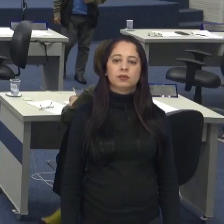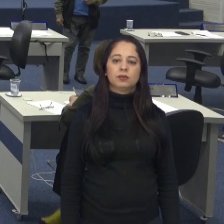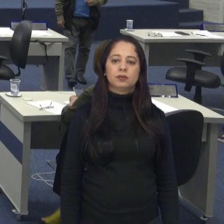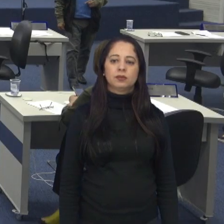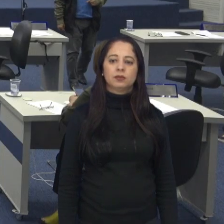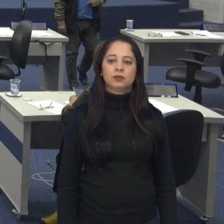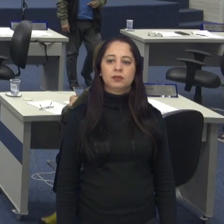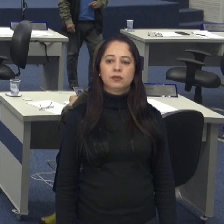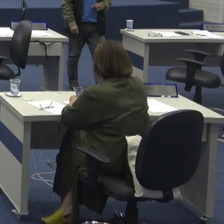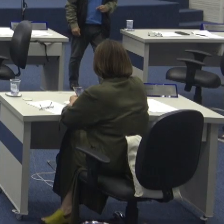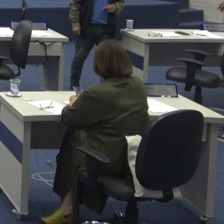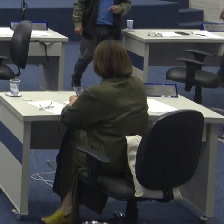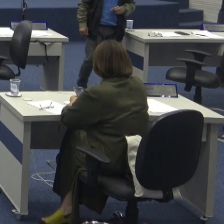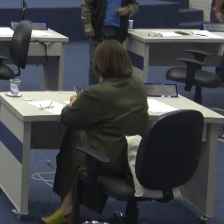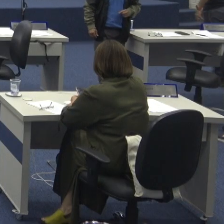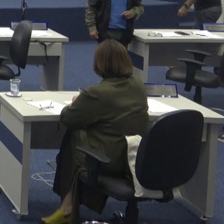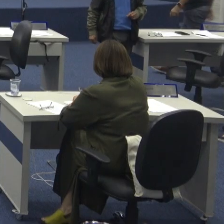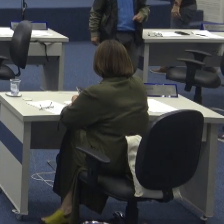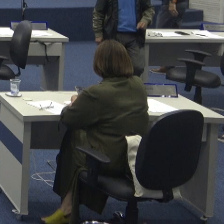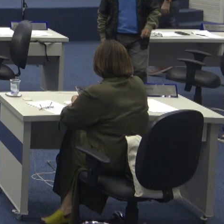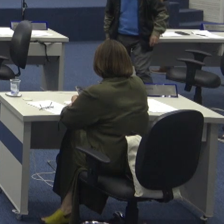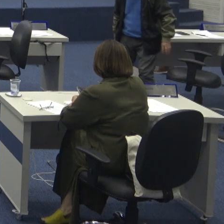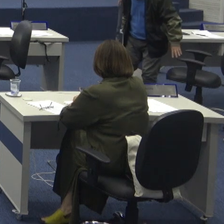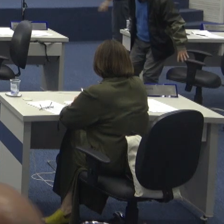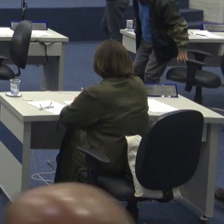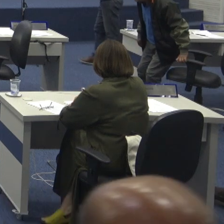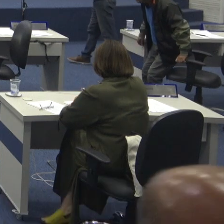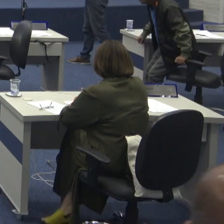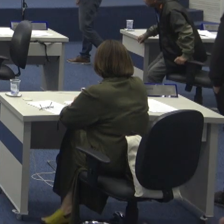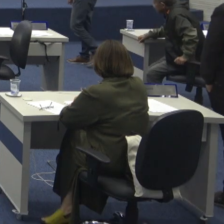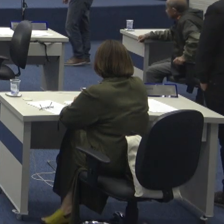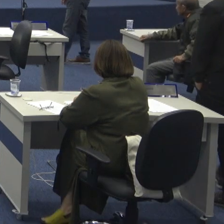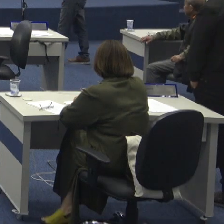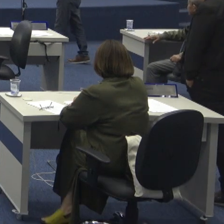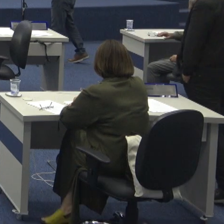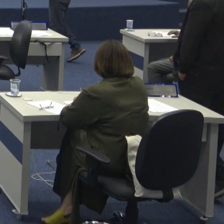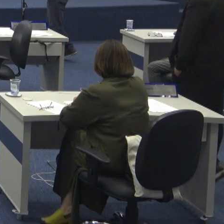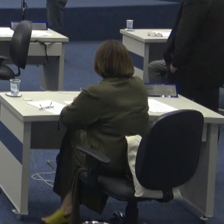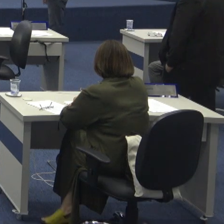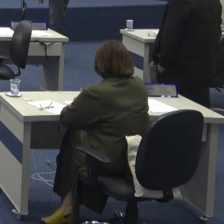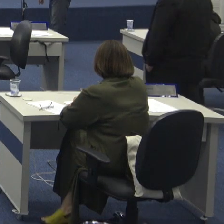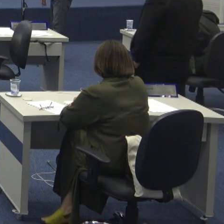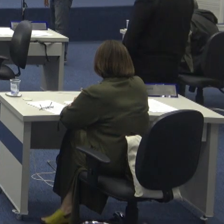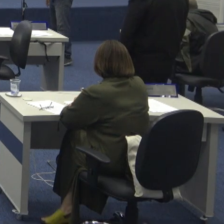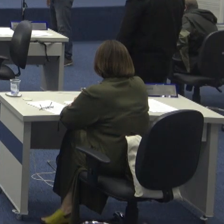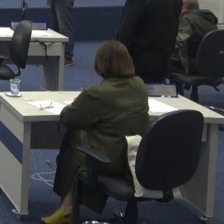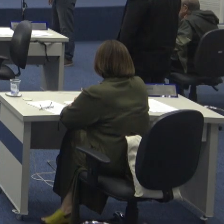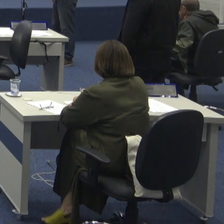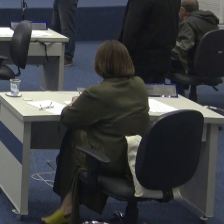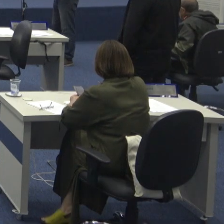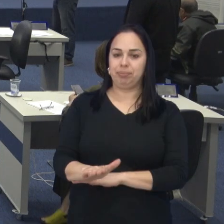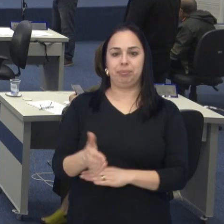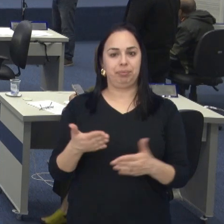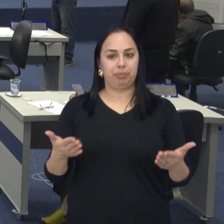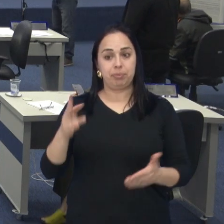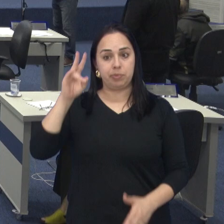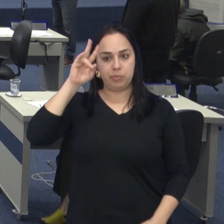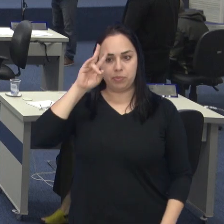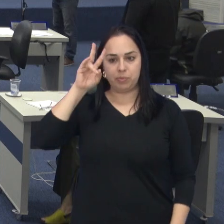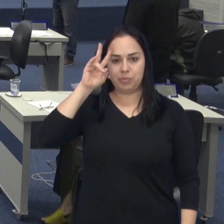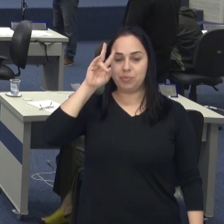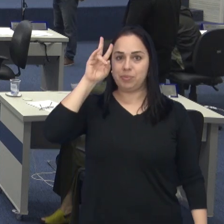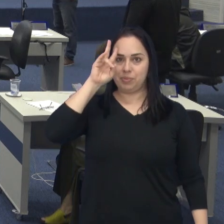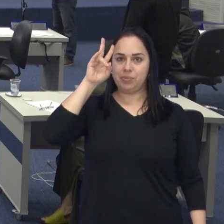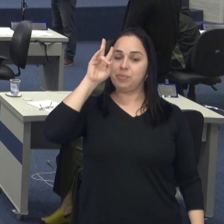Justificativa de votação, o vereador Fernando Petit. Boa tarde, presidente. Lembrando, né, um pouco da fala do